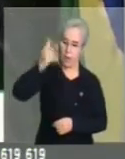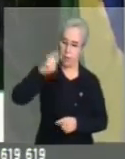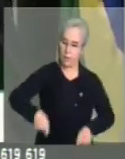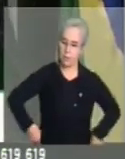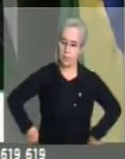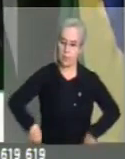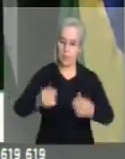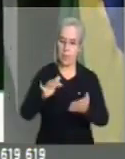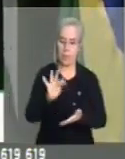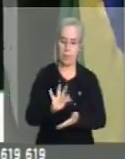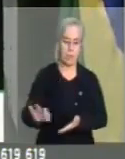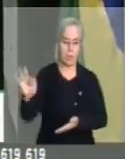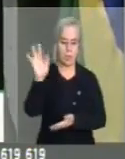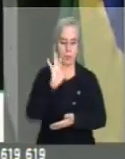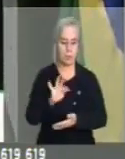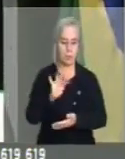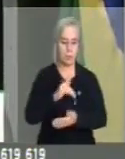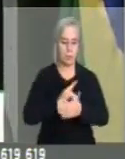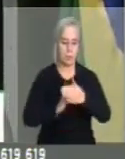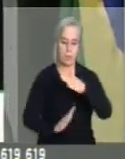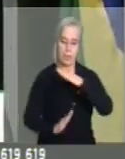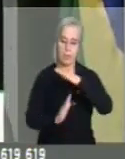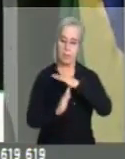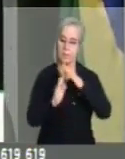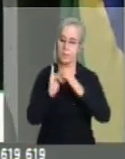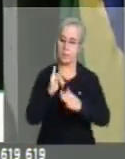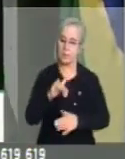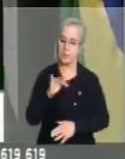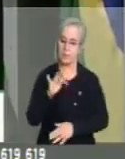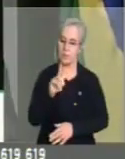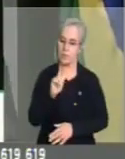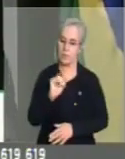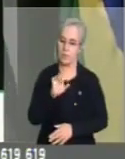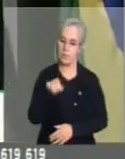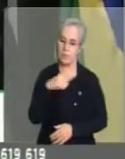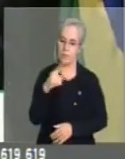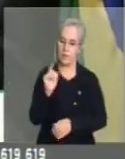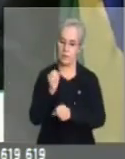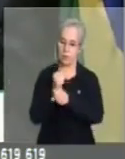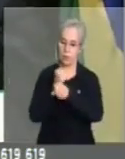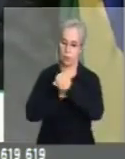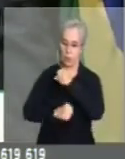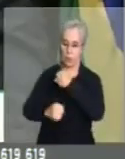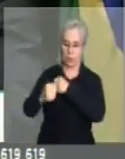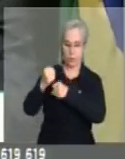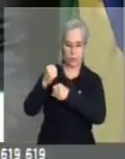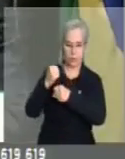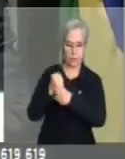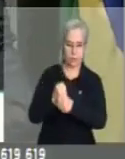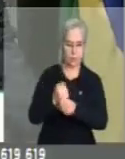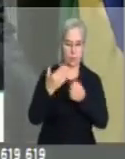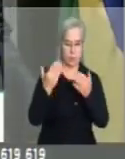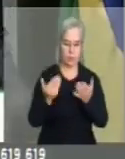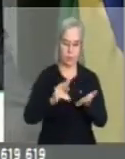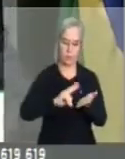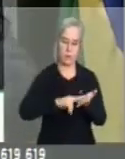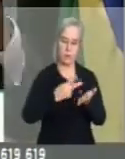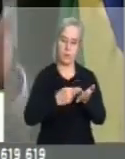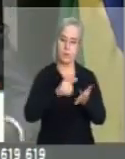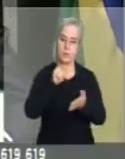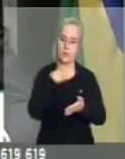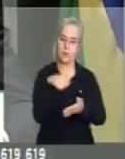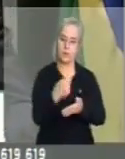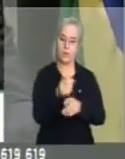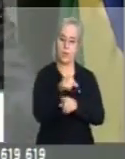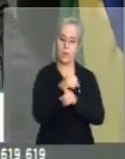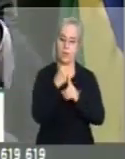federal no limite da inflação do ano anterior. Ou seja, a sociedade